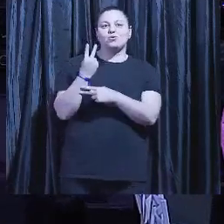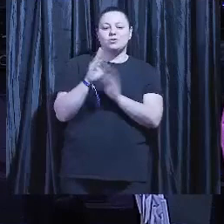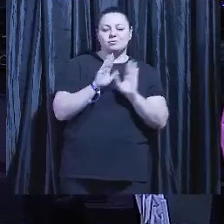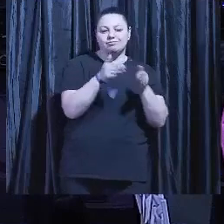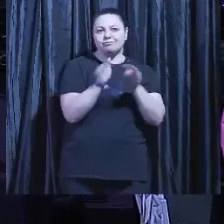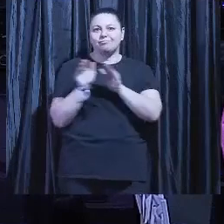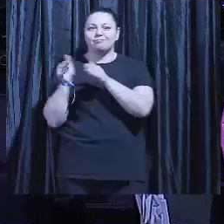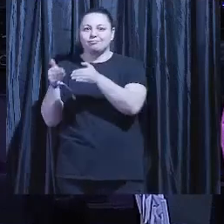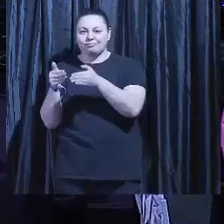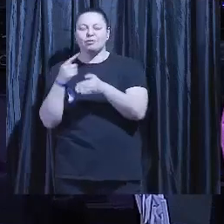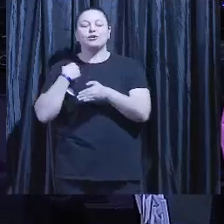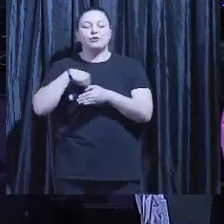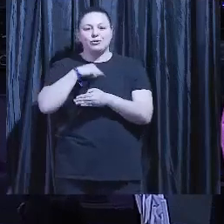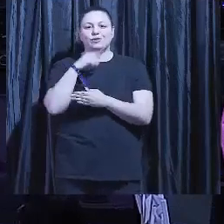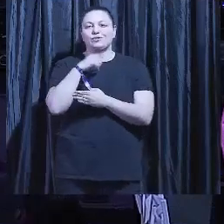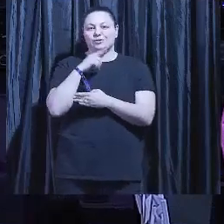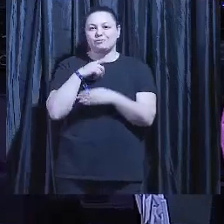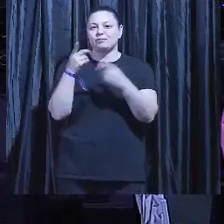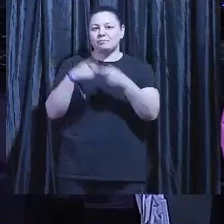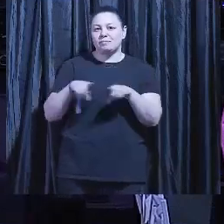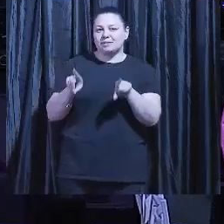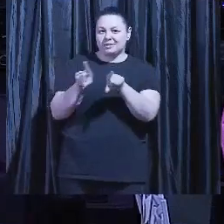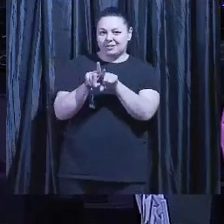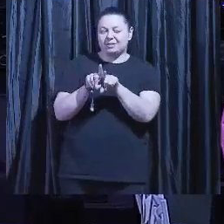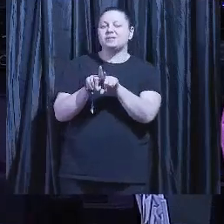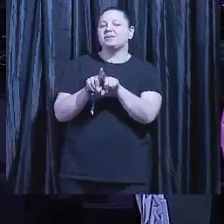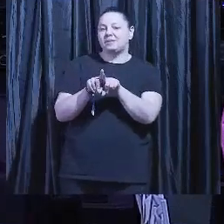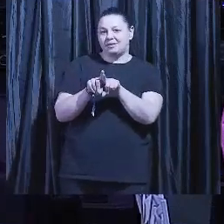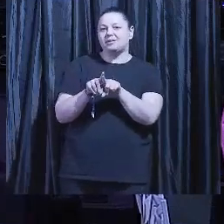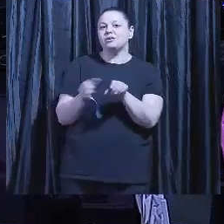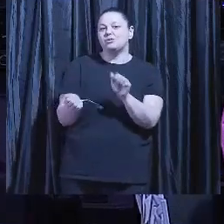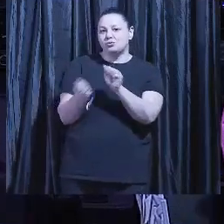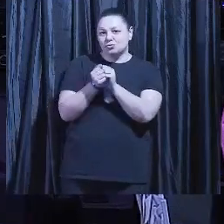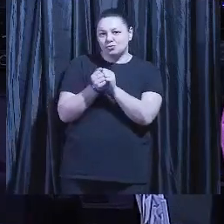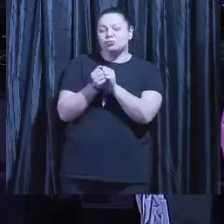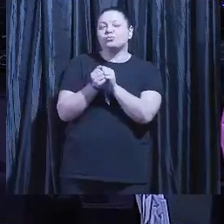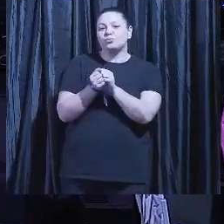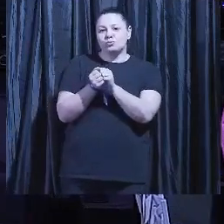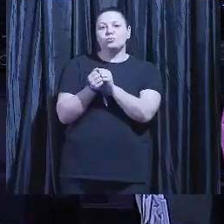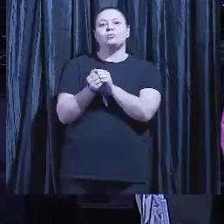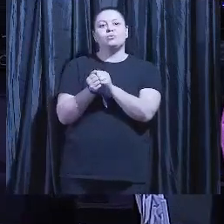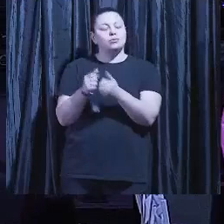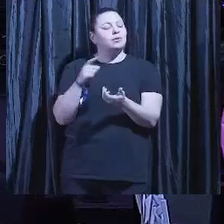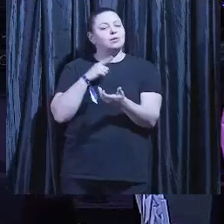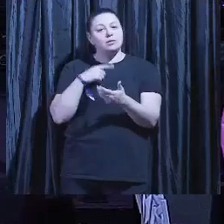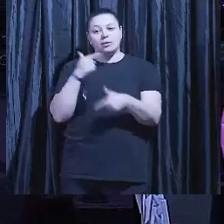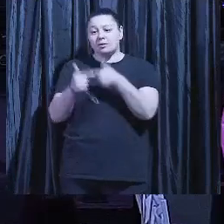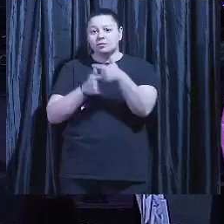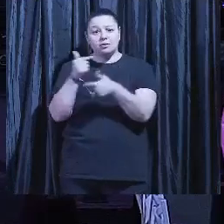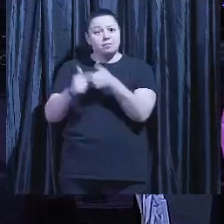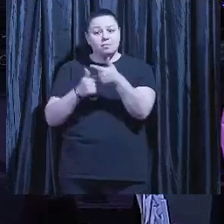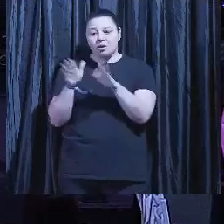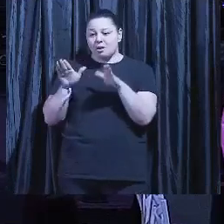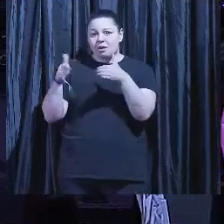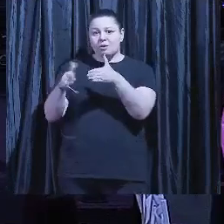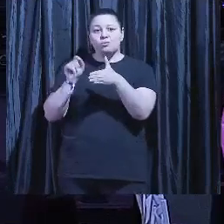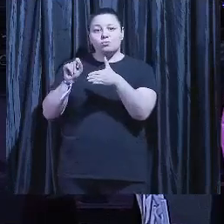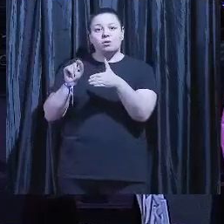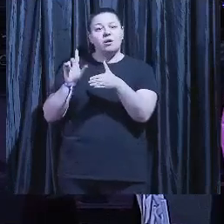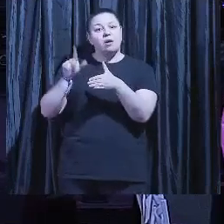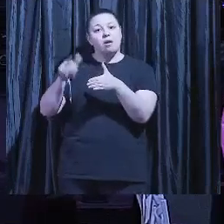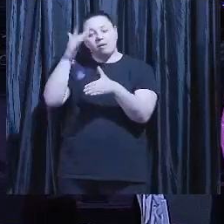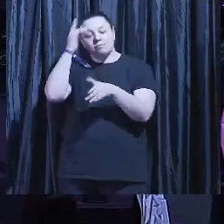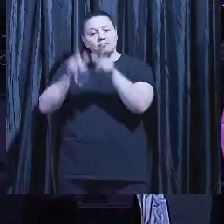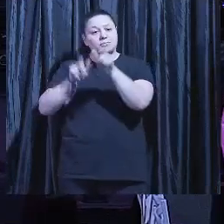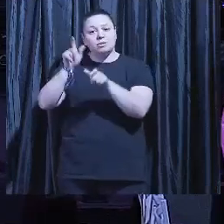com a Mature, que está até ali, na régua de parceiros, que trabalha com o público 50+. Então, era uma